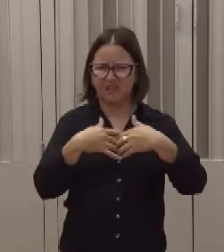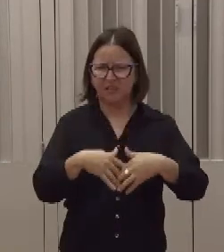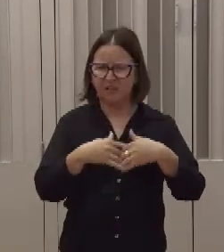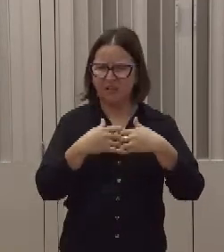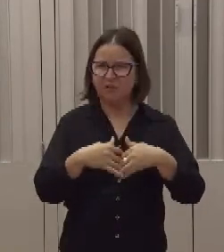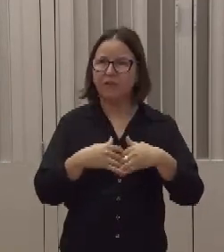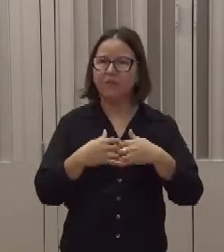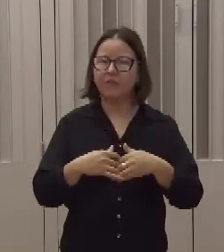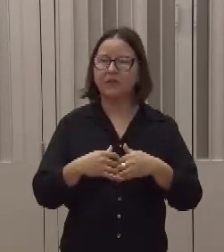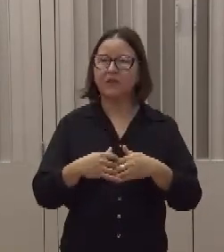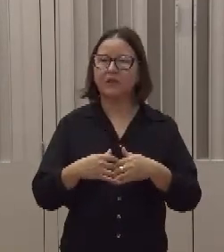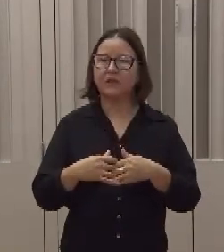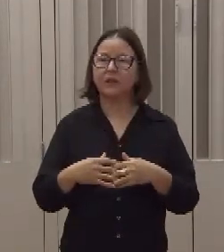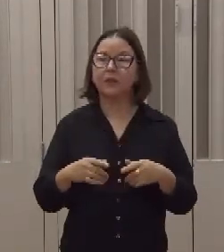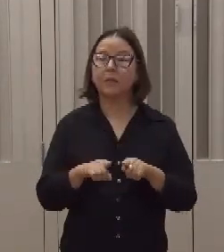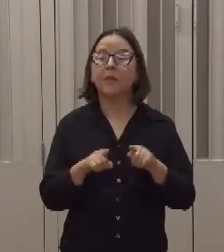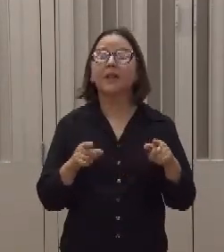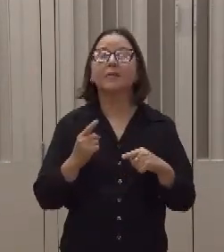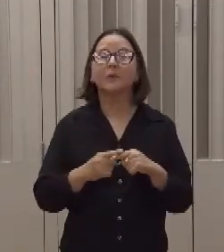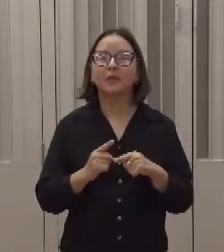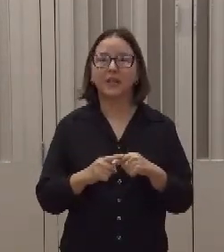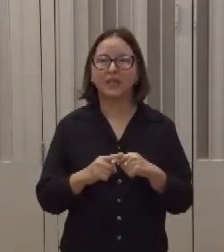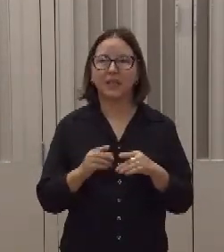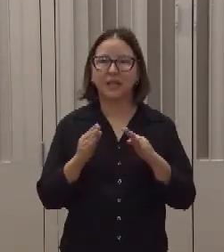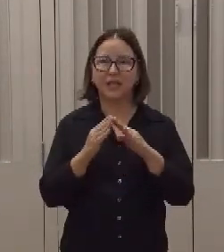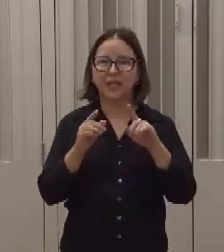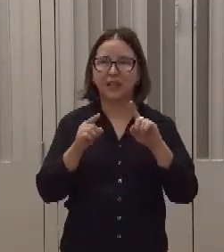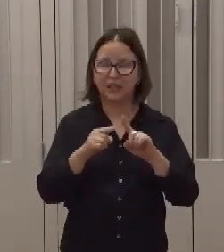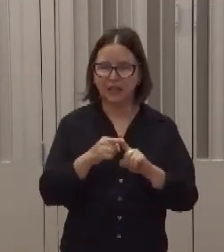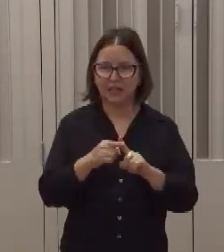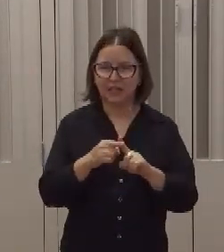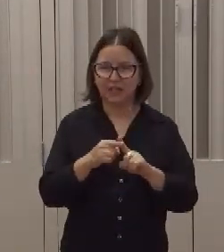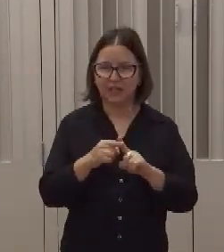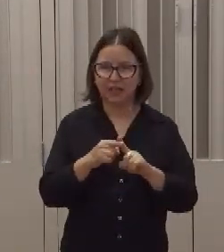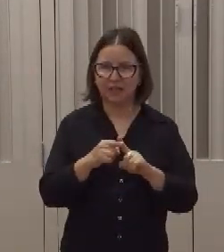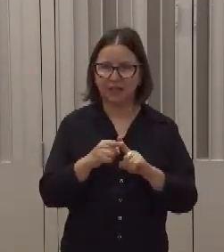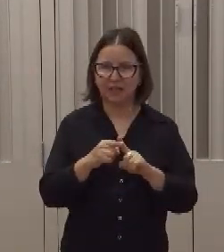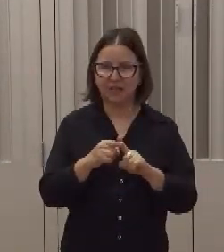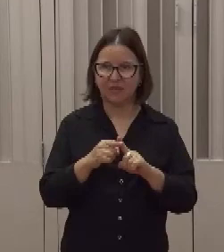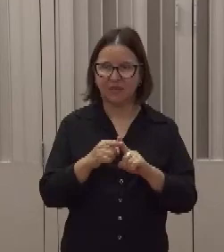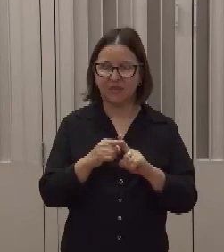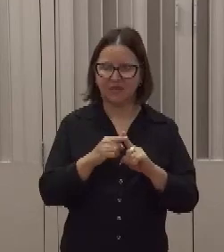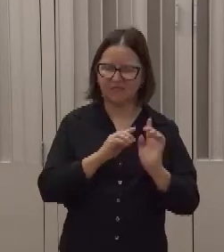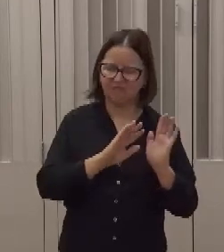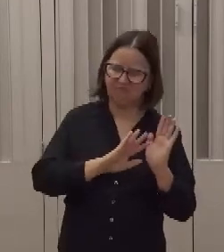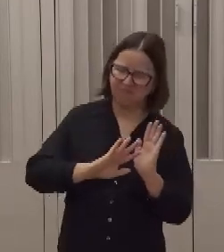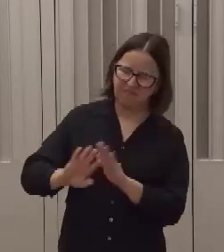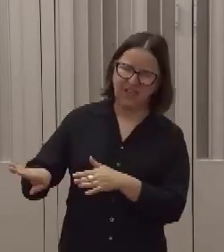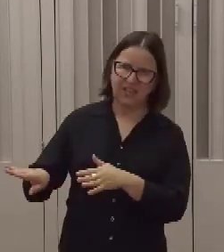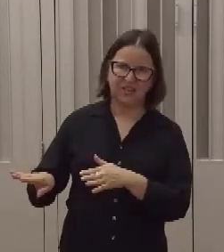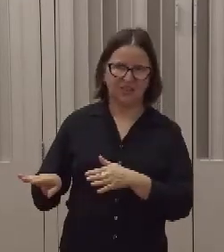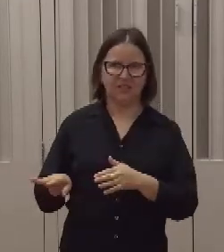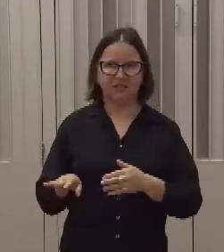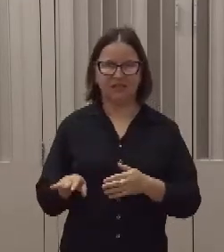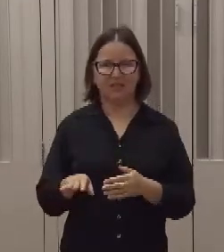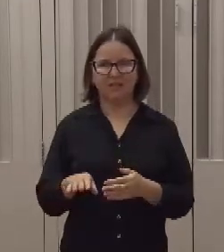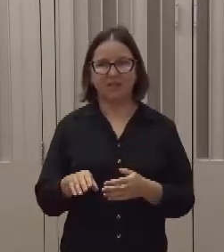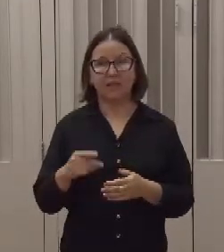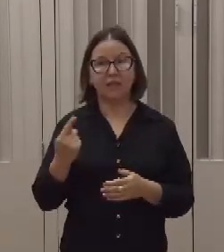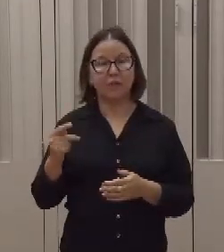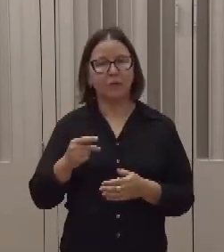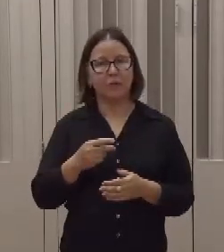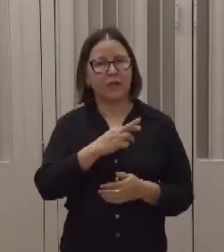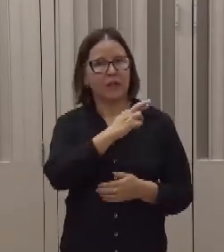está, porque a igreja abandonou o seu papel de sal da terra e luz do mundo. A situação